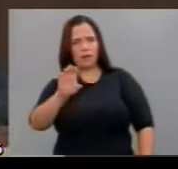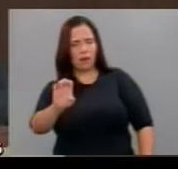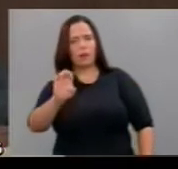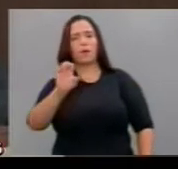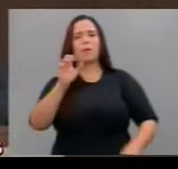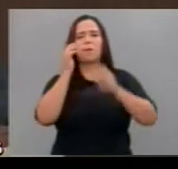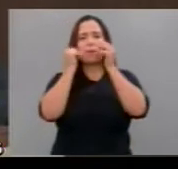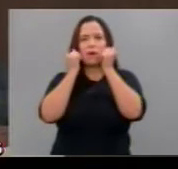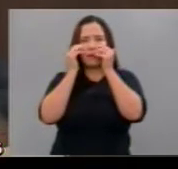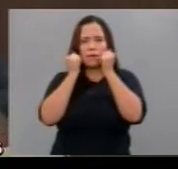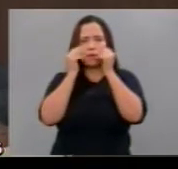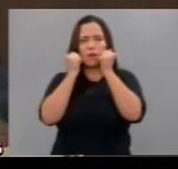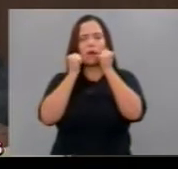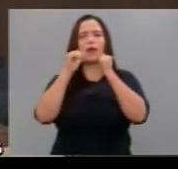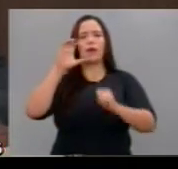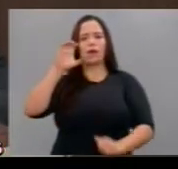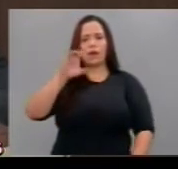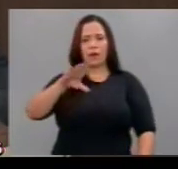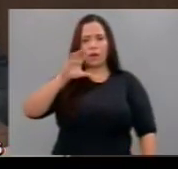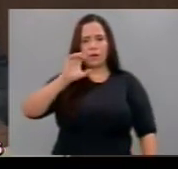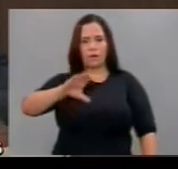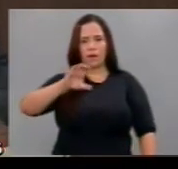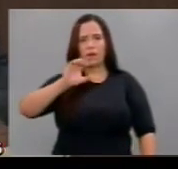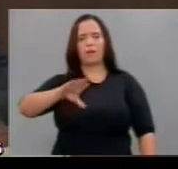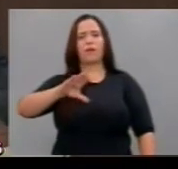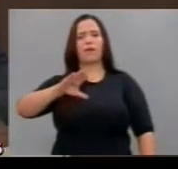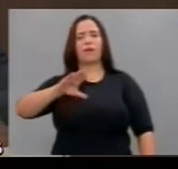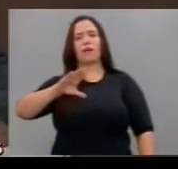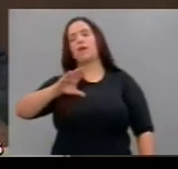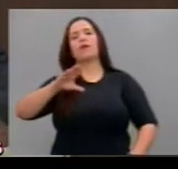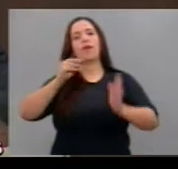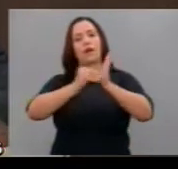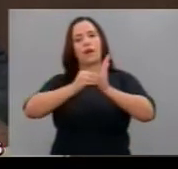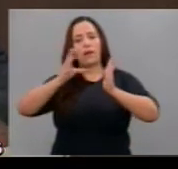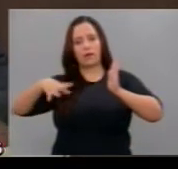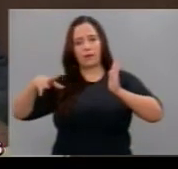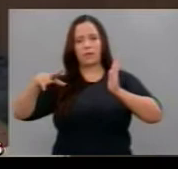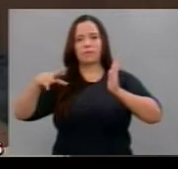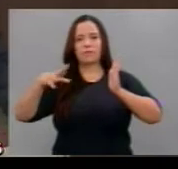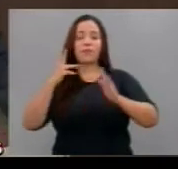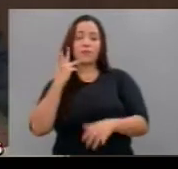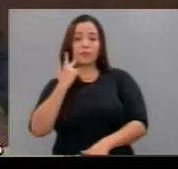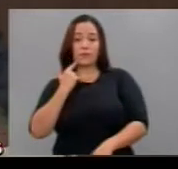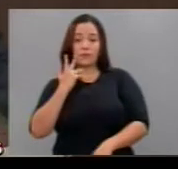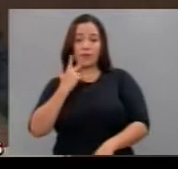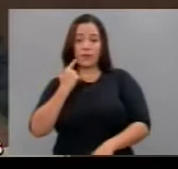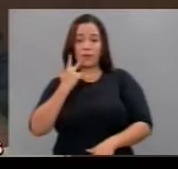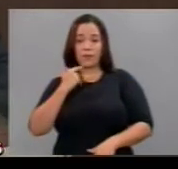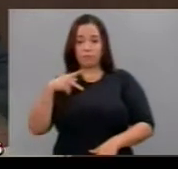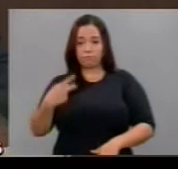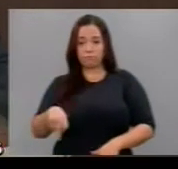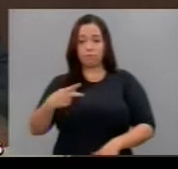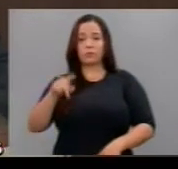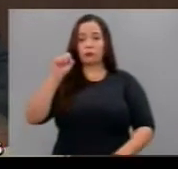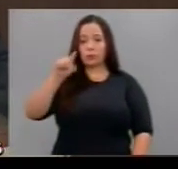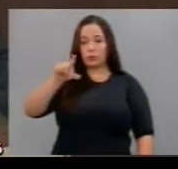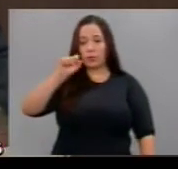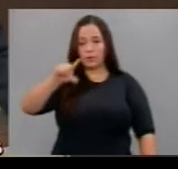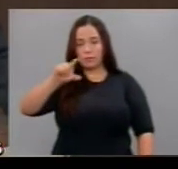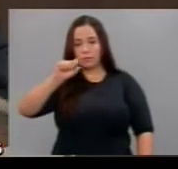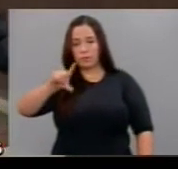em Maranguape, em Caucaia, em Aquiraz, em Fortaleza, em